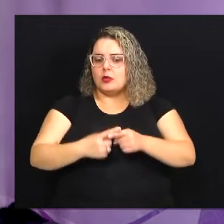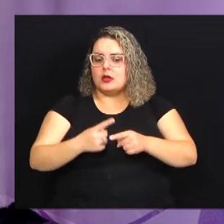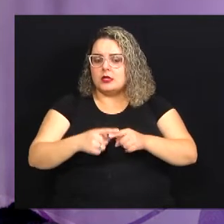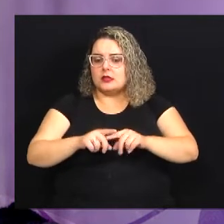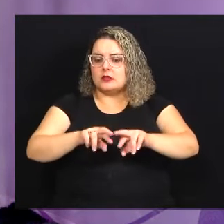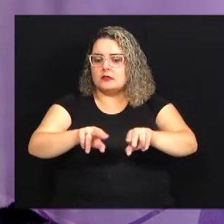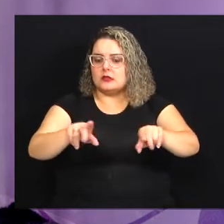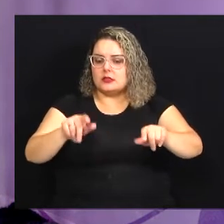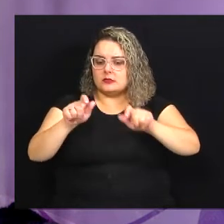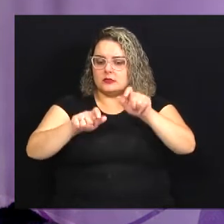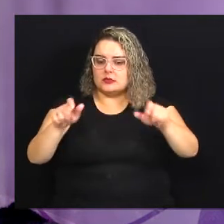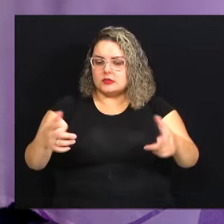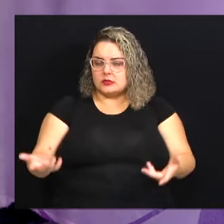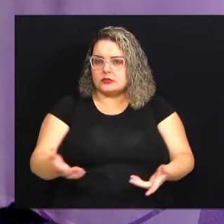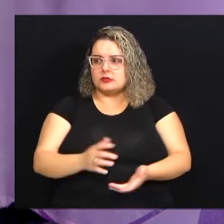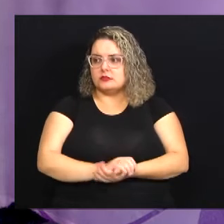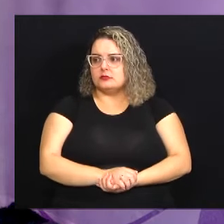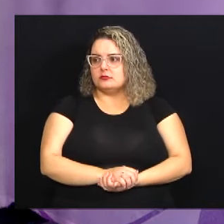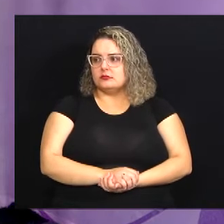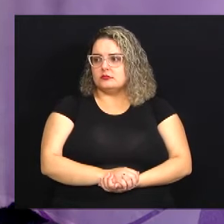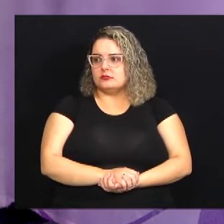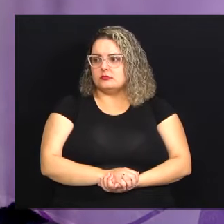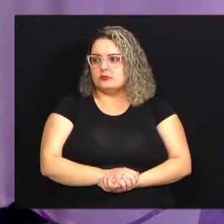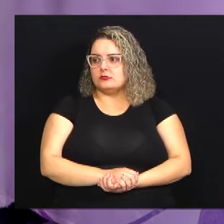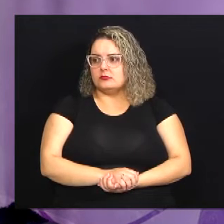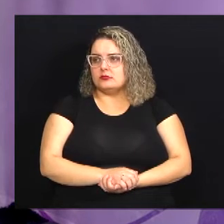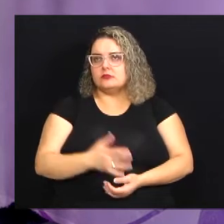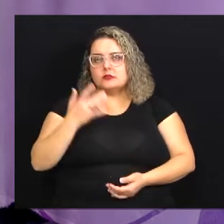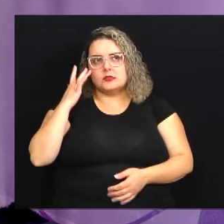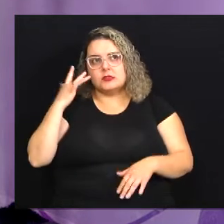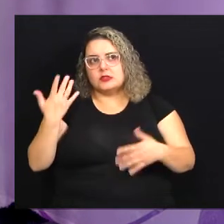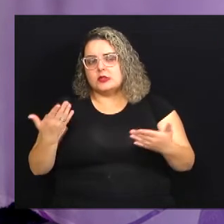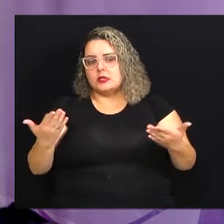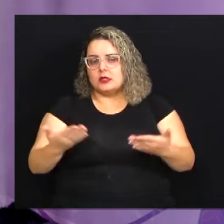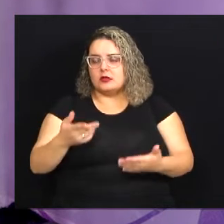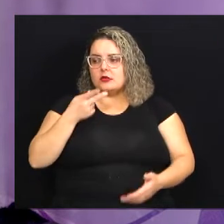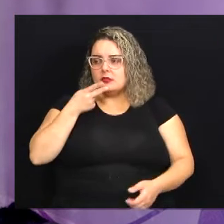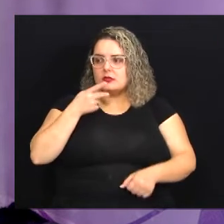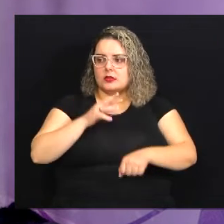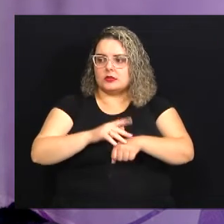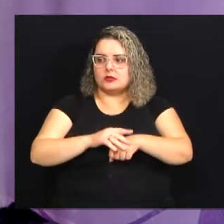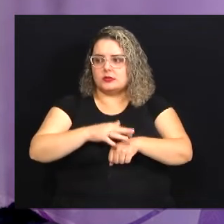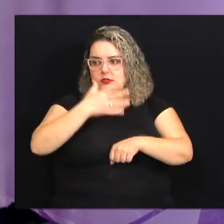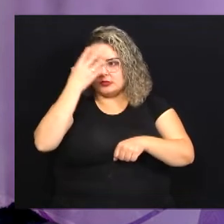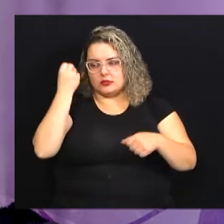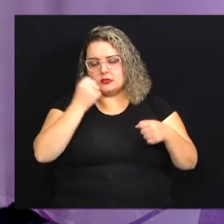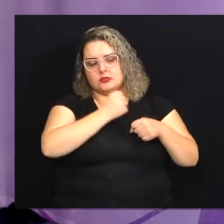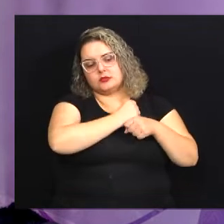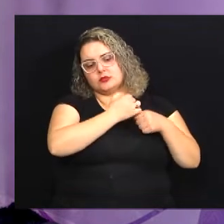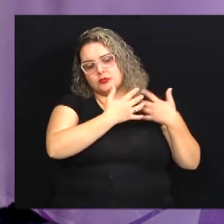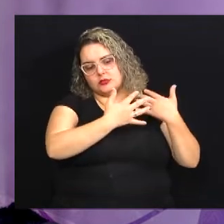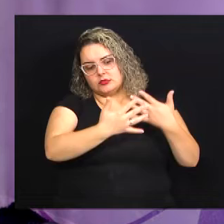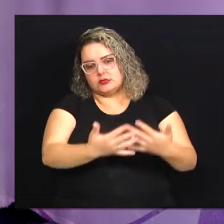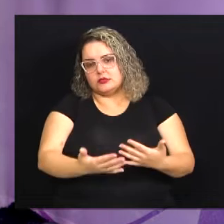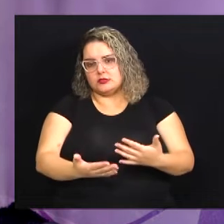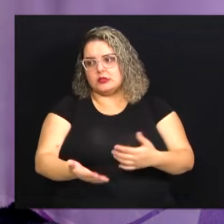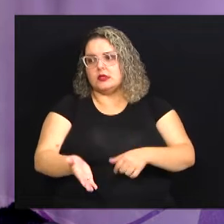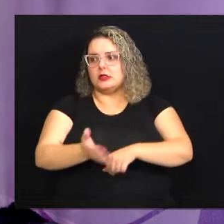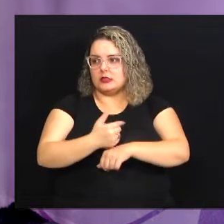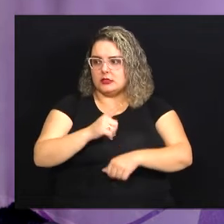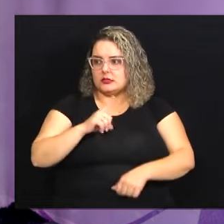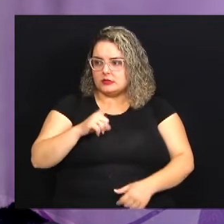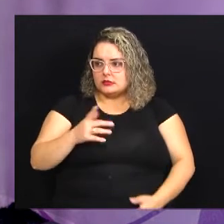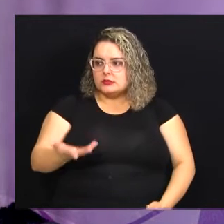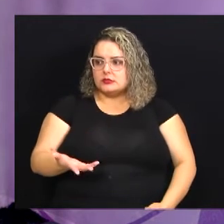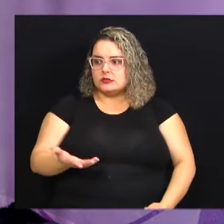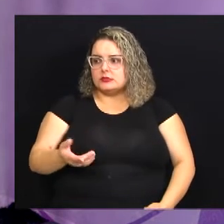que que tantas pessoas? Eu não sei se agora que a gente está falando de Alzheimer, né, de uns anos para cá, antes a doença existia,